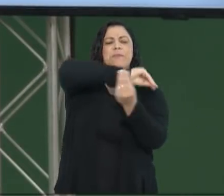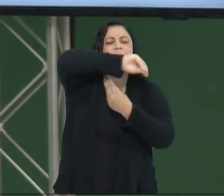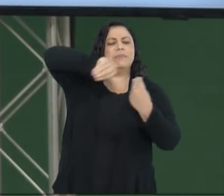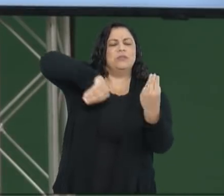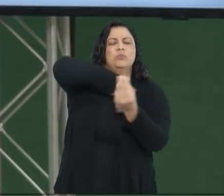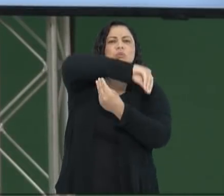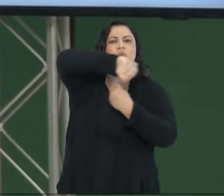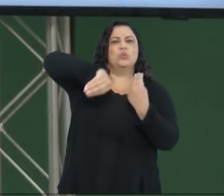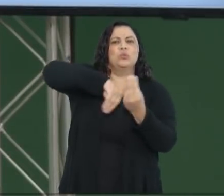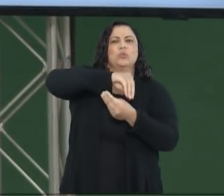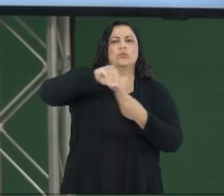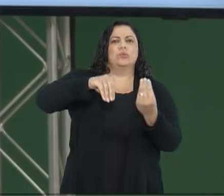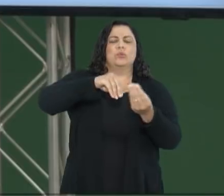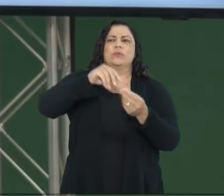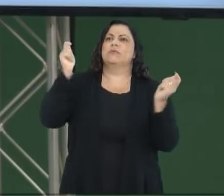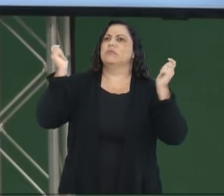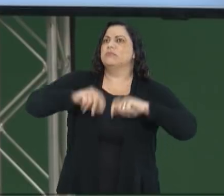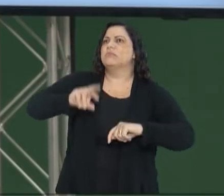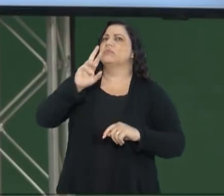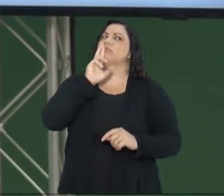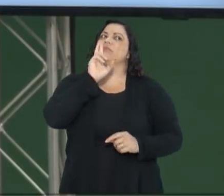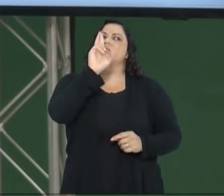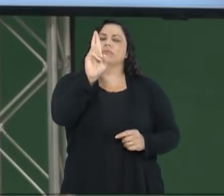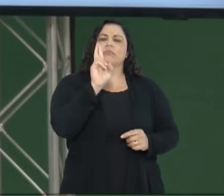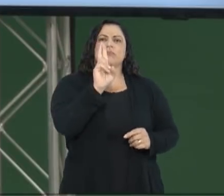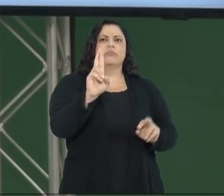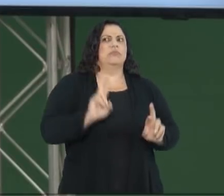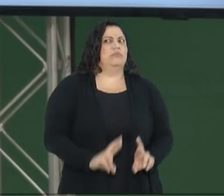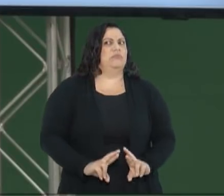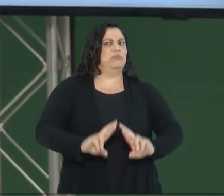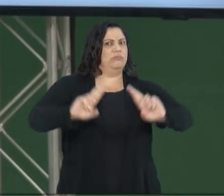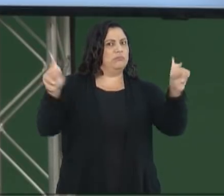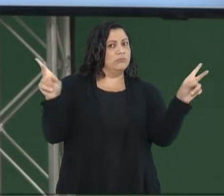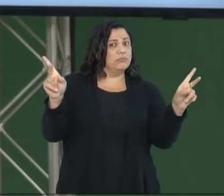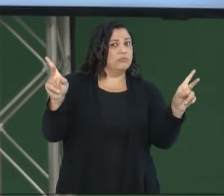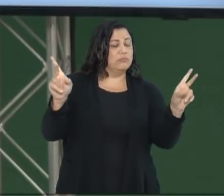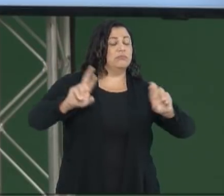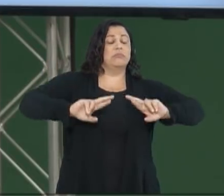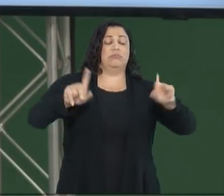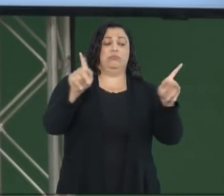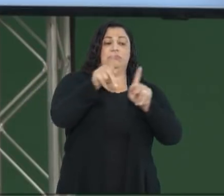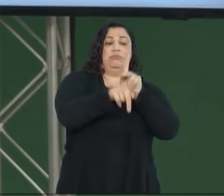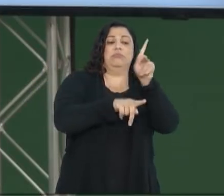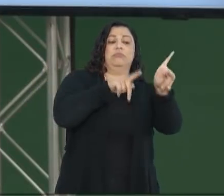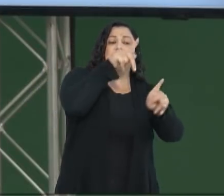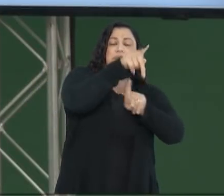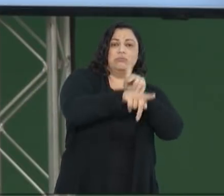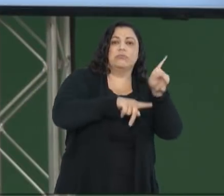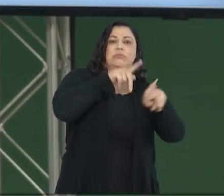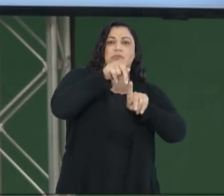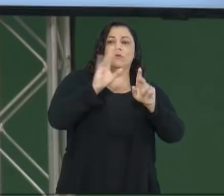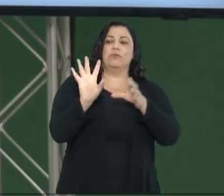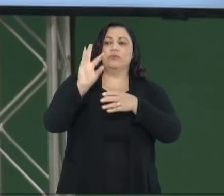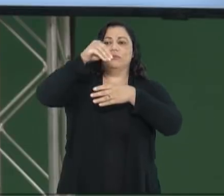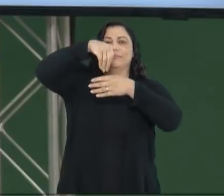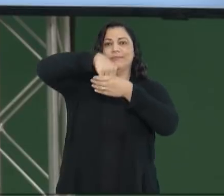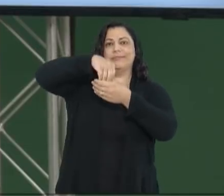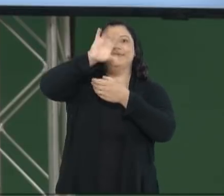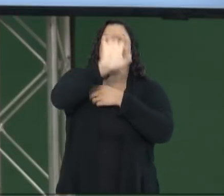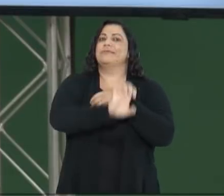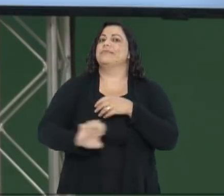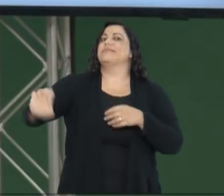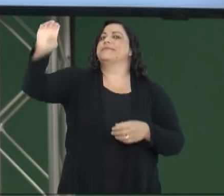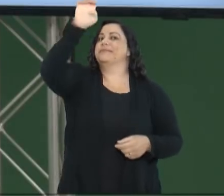eu vou ter resultados também de grandes diferenças entre povos no continente europeu. Desde